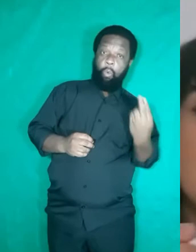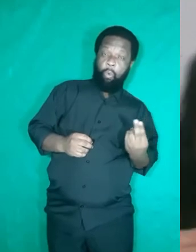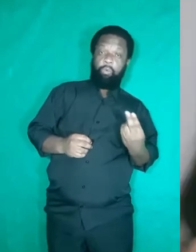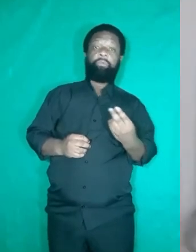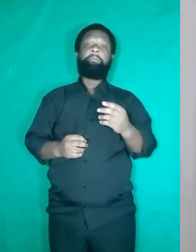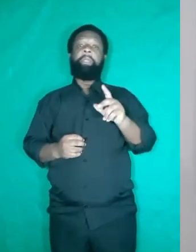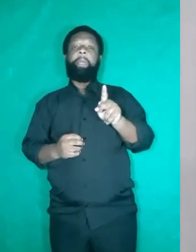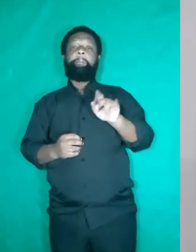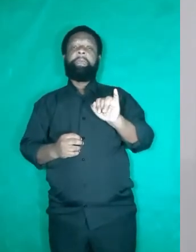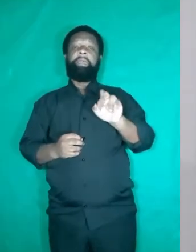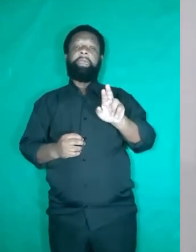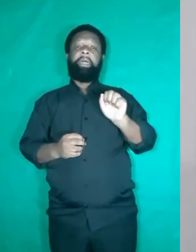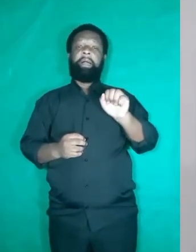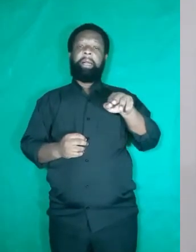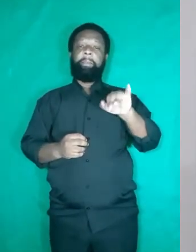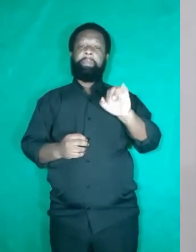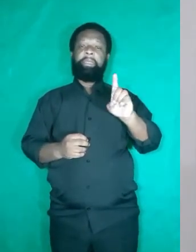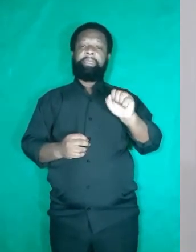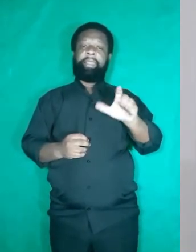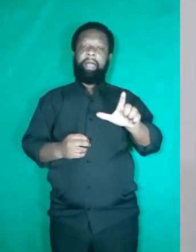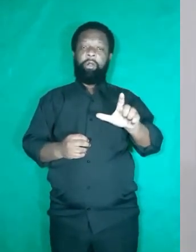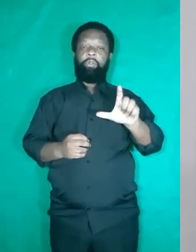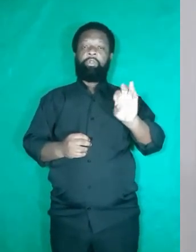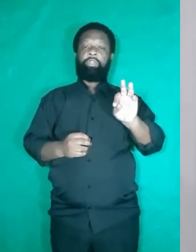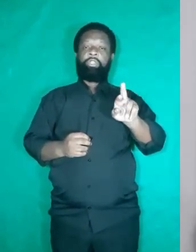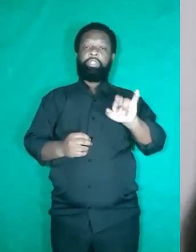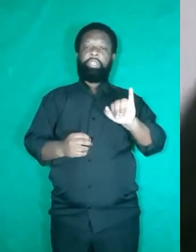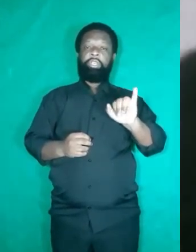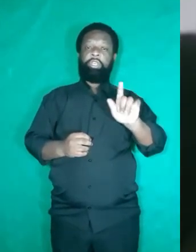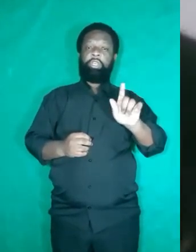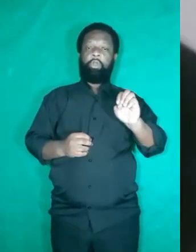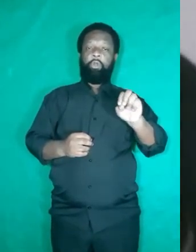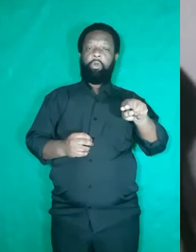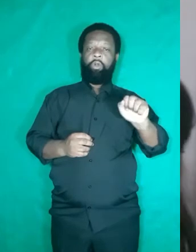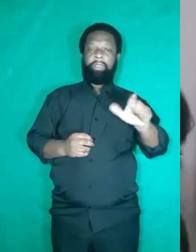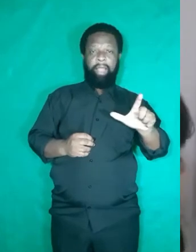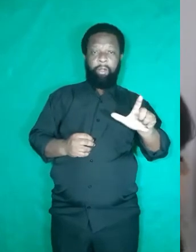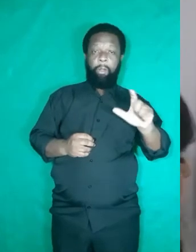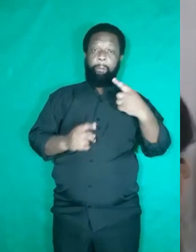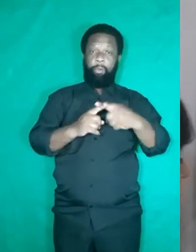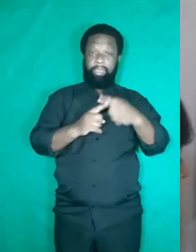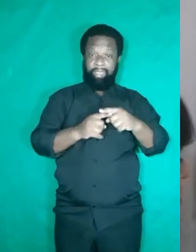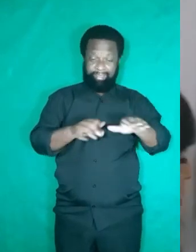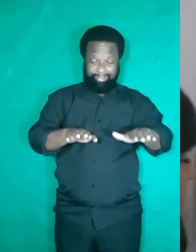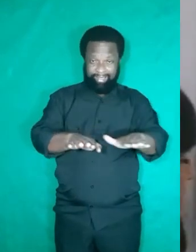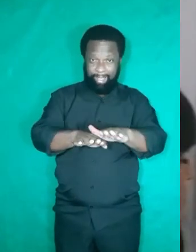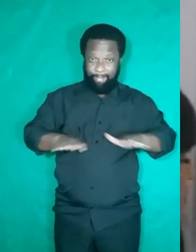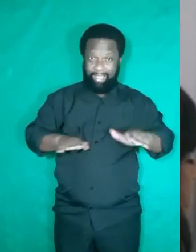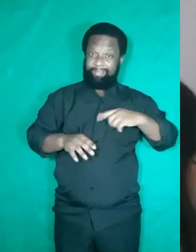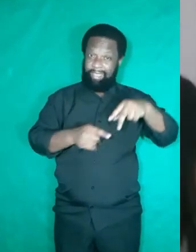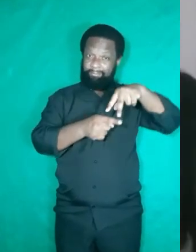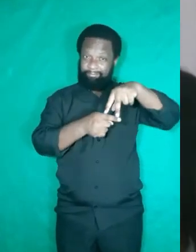que tem esse triângulo na base, tudo bem? Então, pessoal, ela tem essa